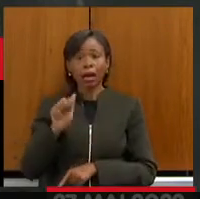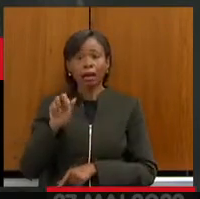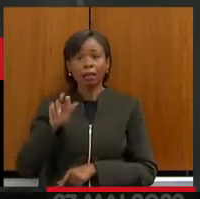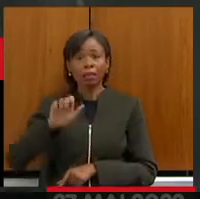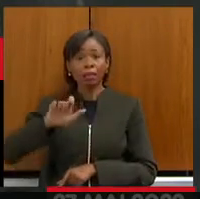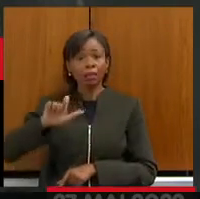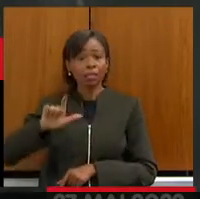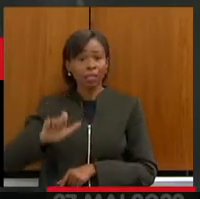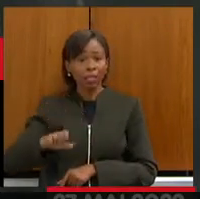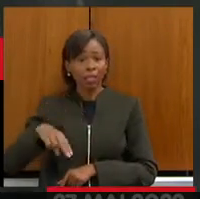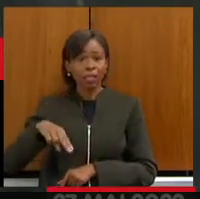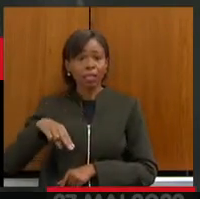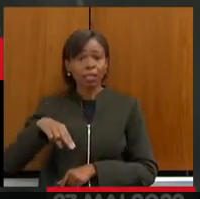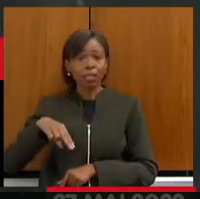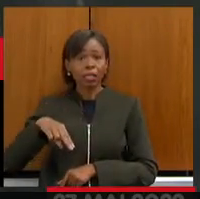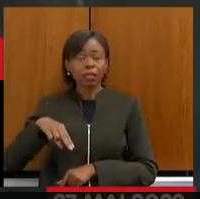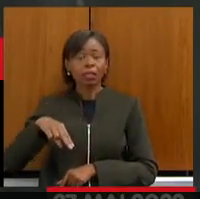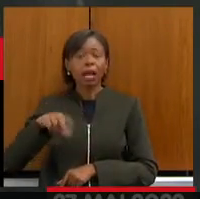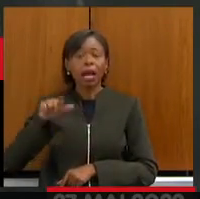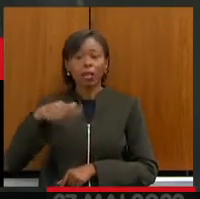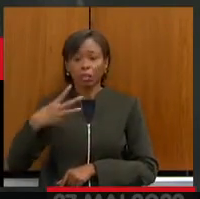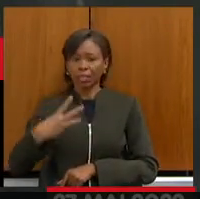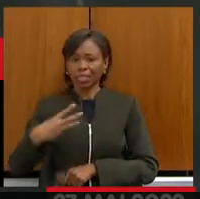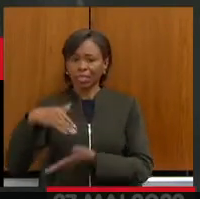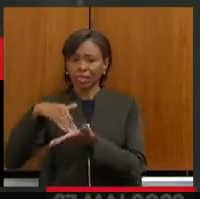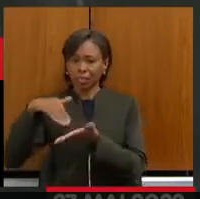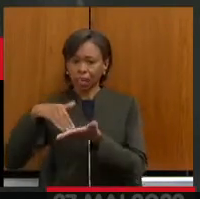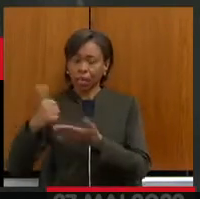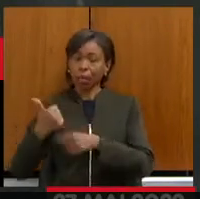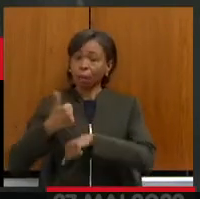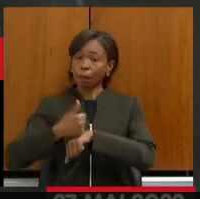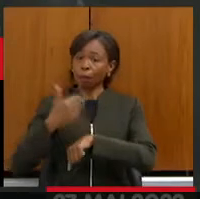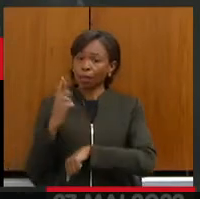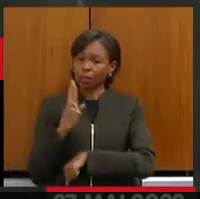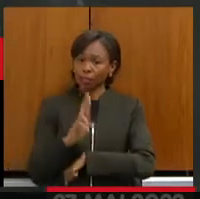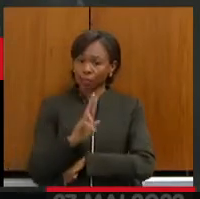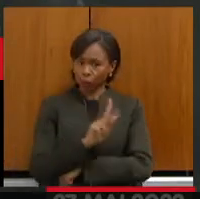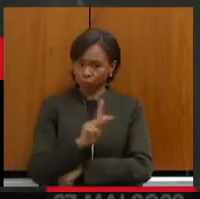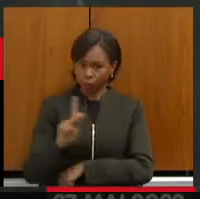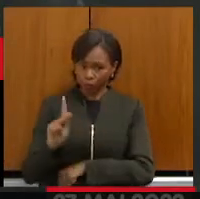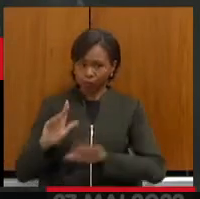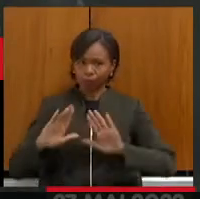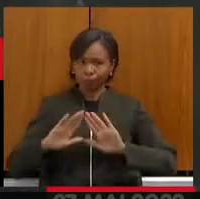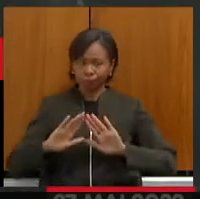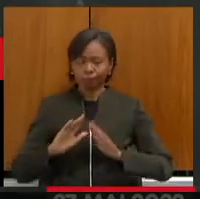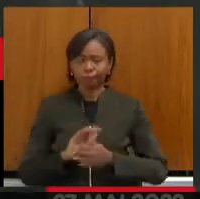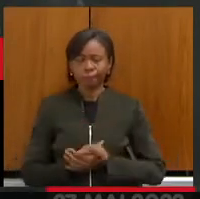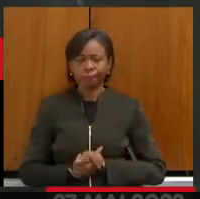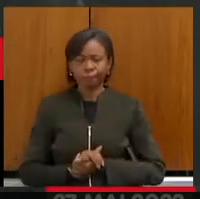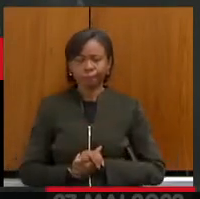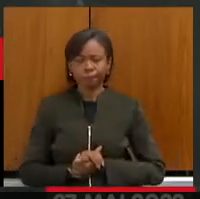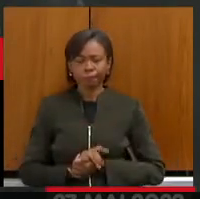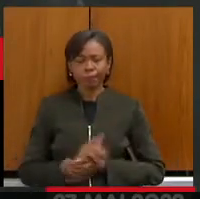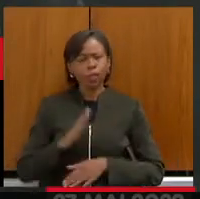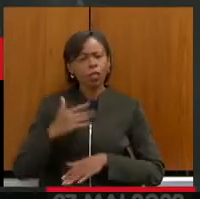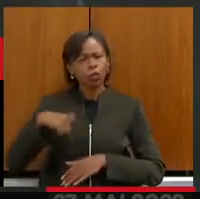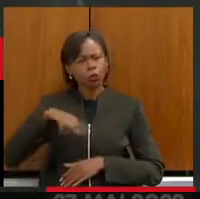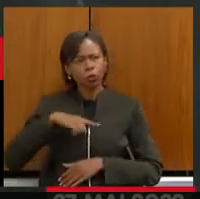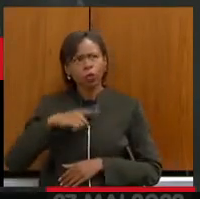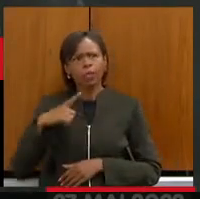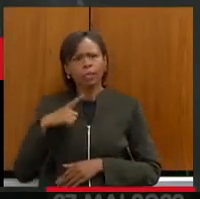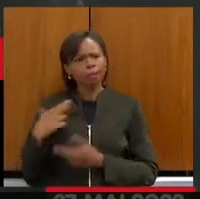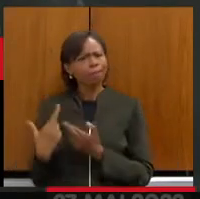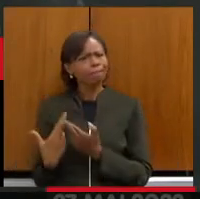que a que representa o presidente dessa casa temos uma grande tarefa e nas ruas